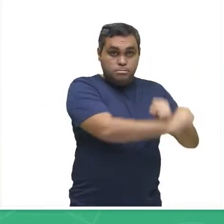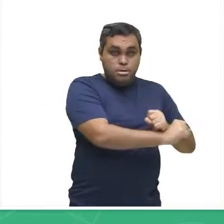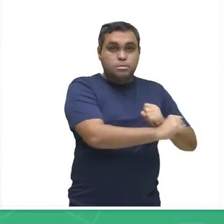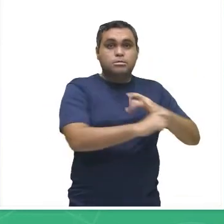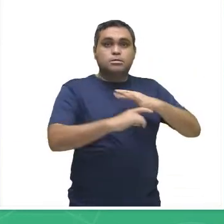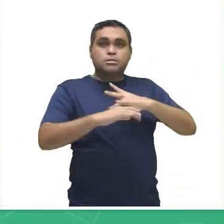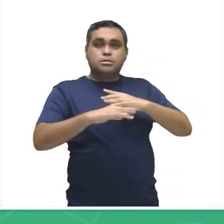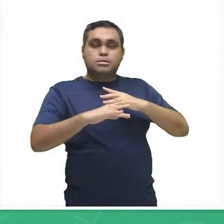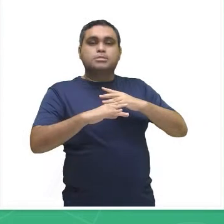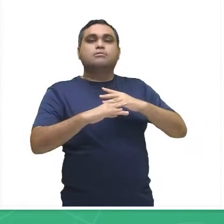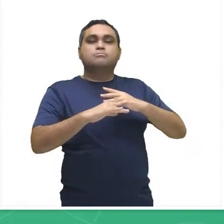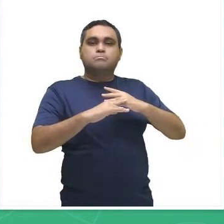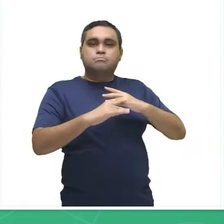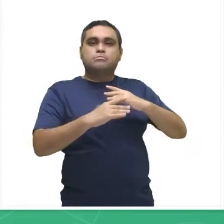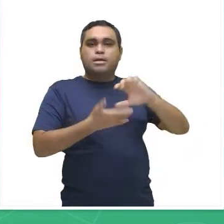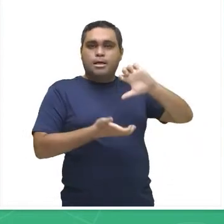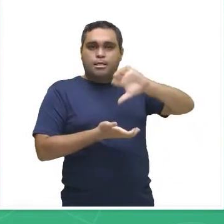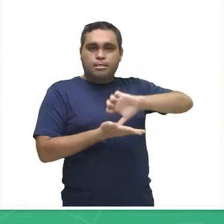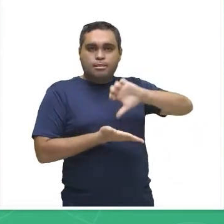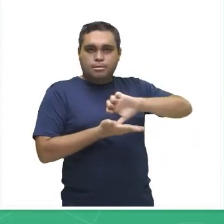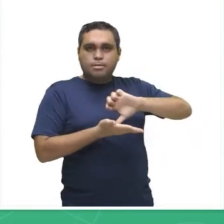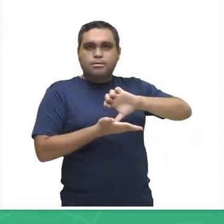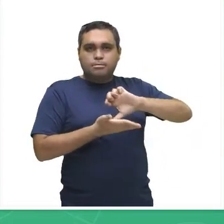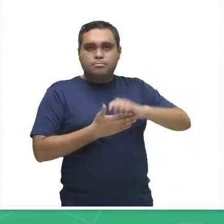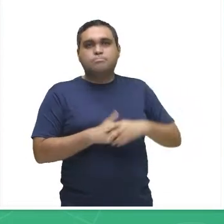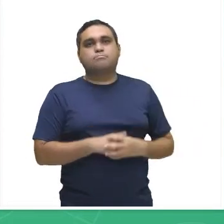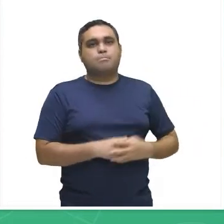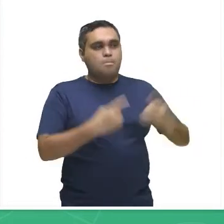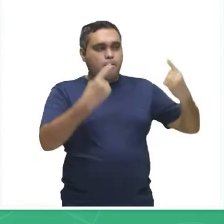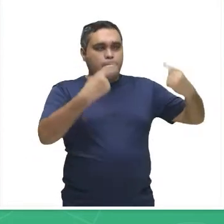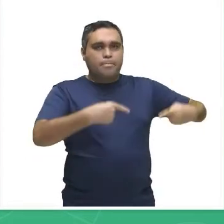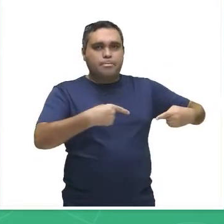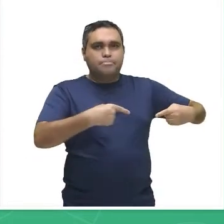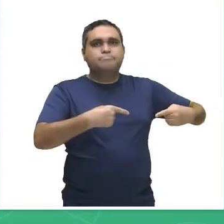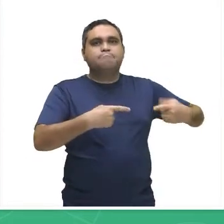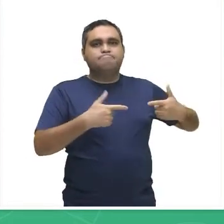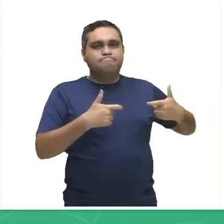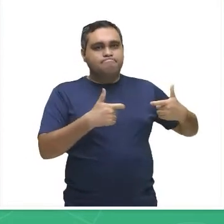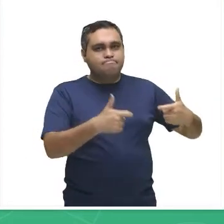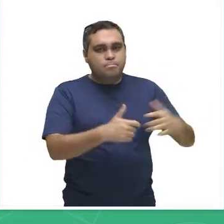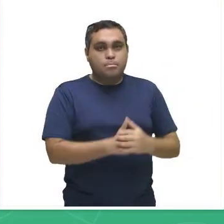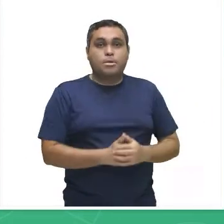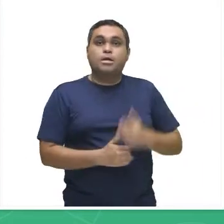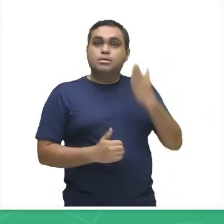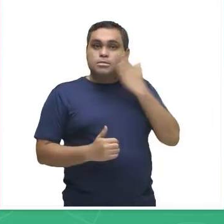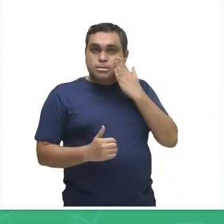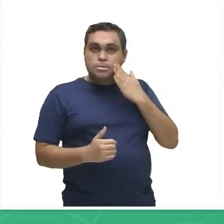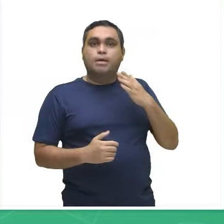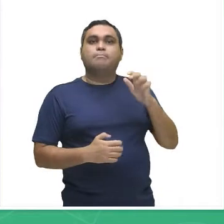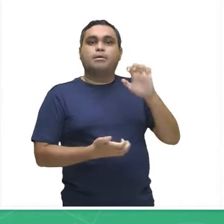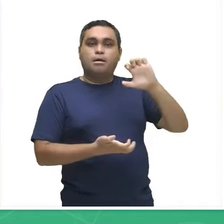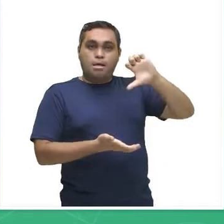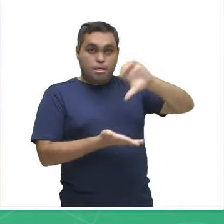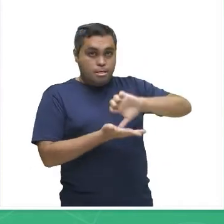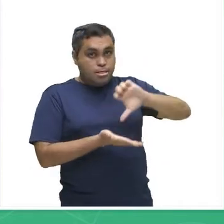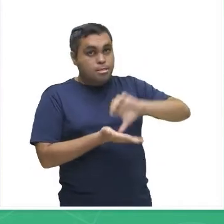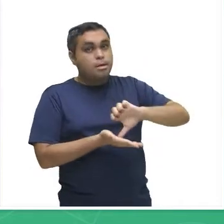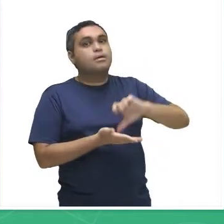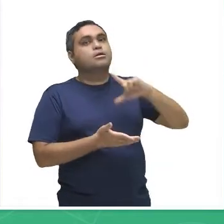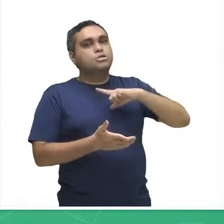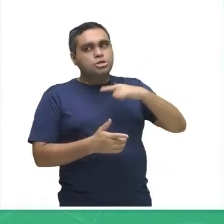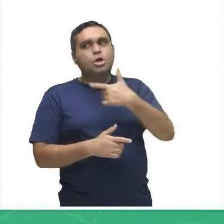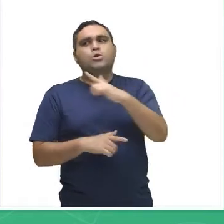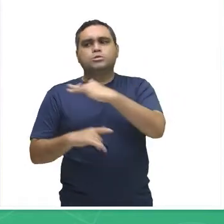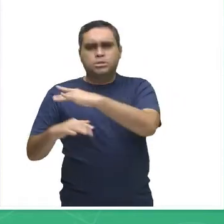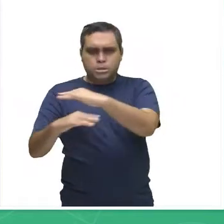gente coloca assim para facilitar o entendimento, tá? Mas Atenas liderava uma liga com uma série de cidades ao seu lado